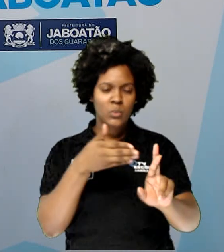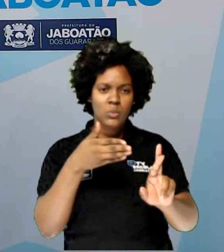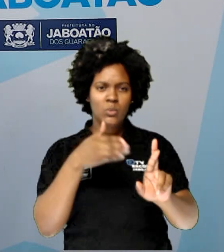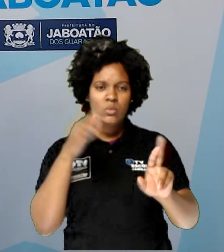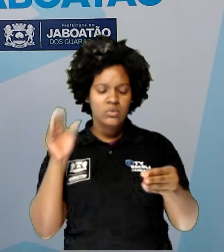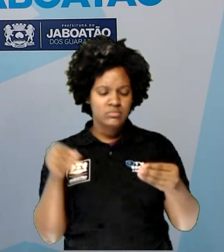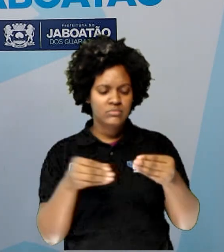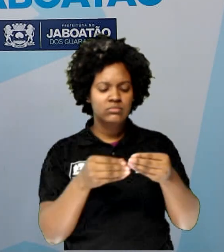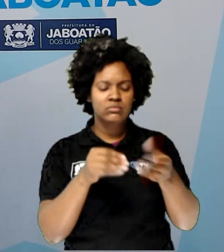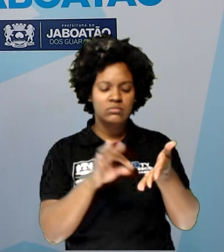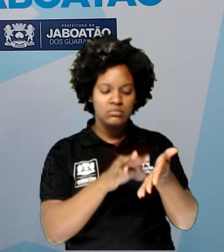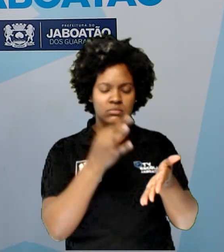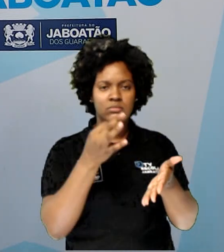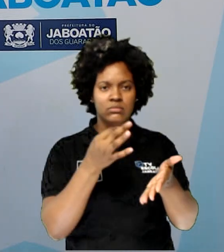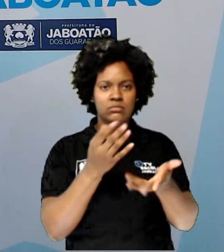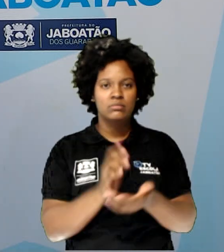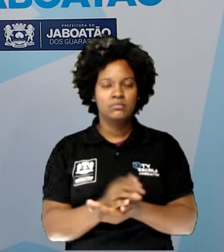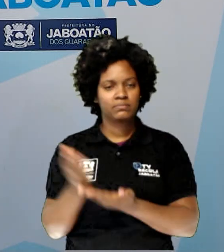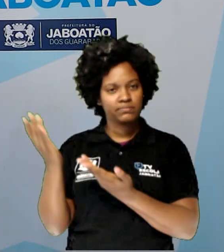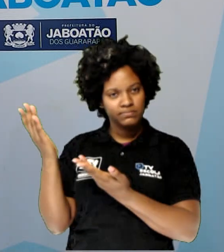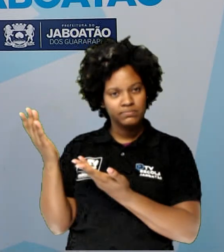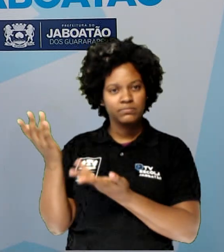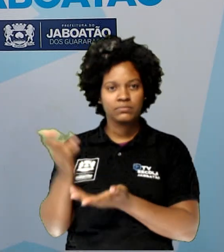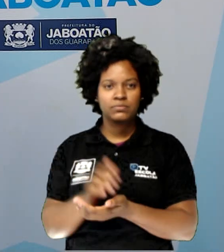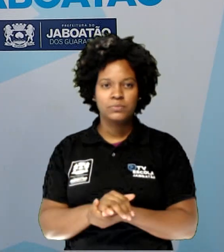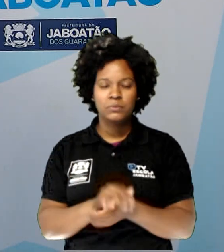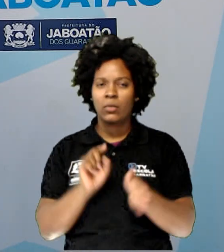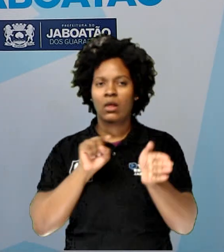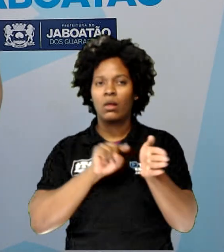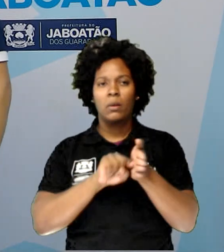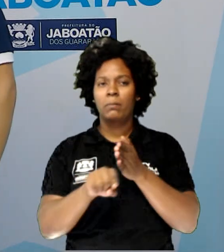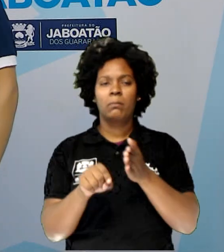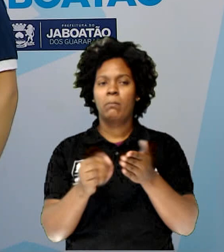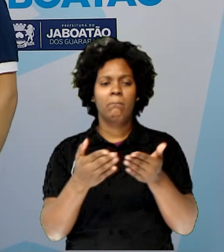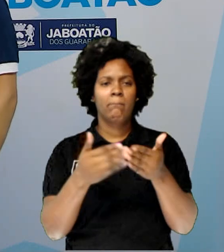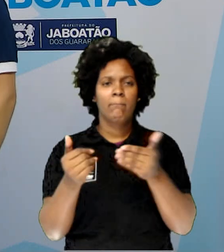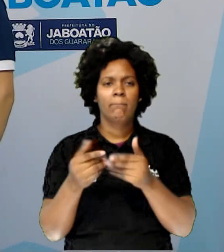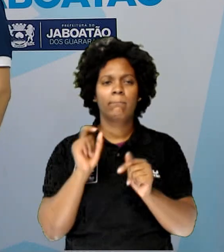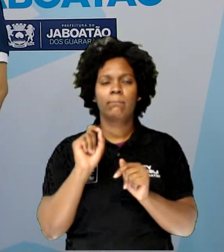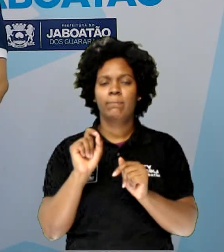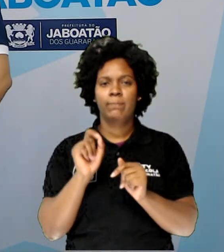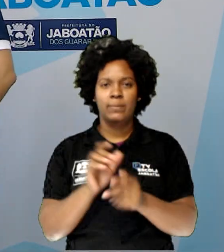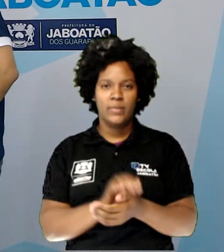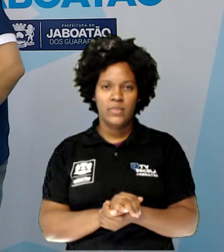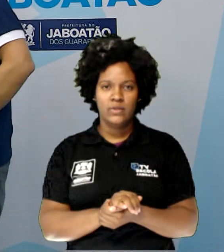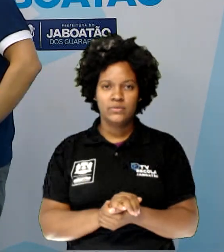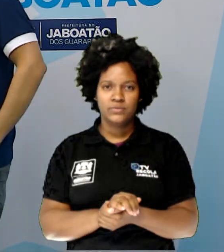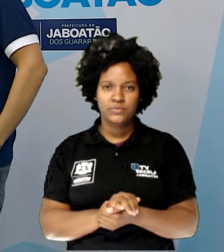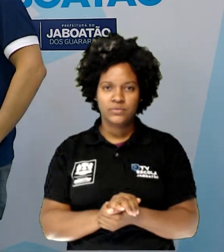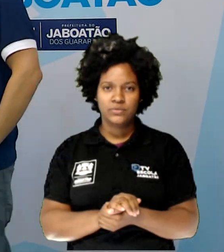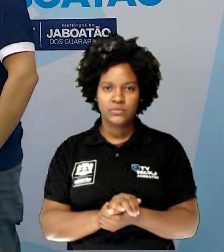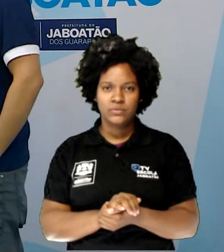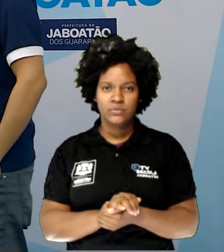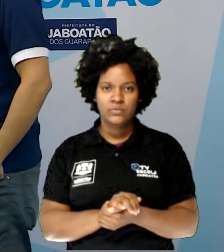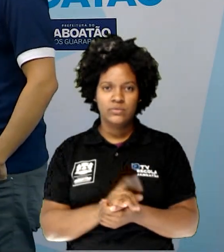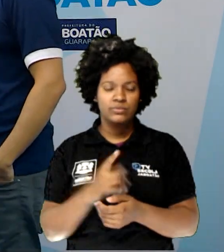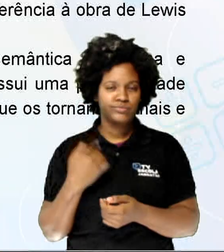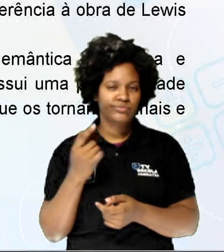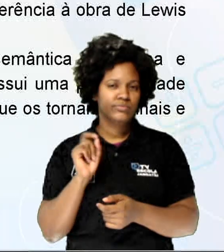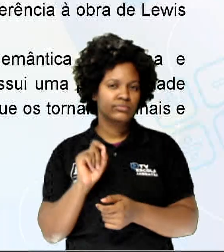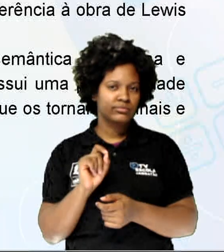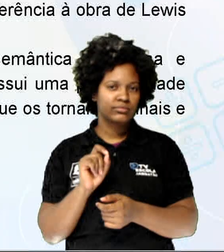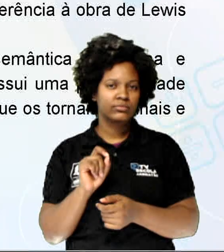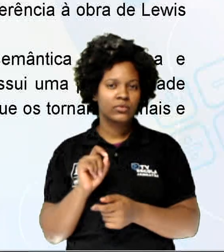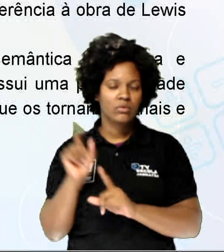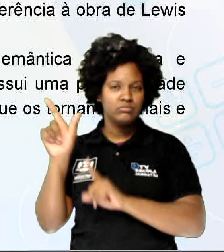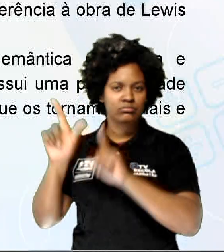né, à obra As Crônicas de Nárnia. Vamos ver o que a questão pede aí, como é que ela aborda isso. Bom, a gente tem o seguinte, olha só, aí